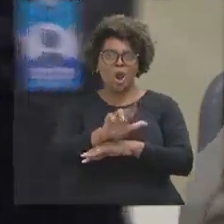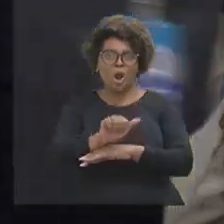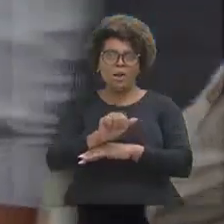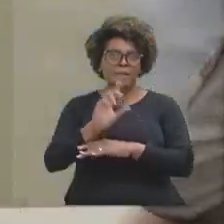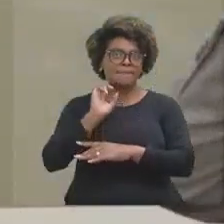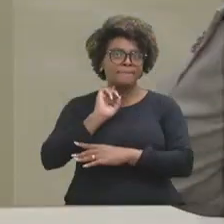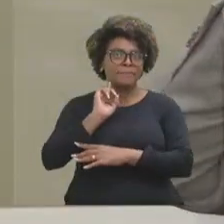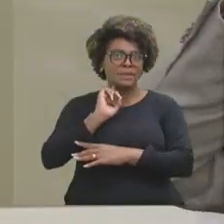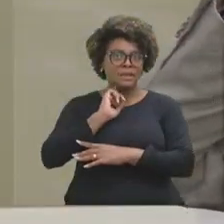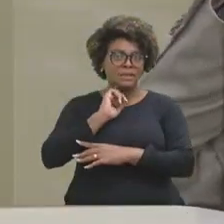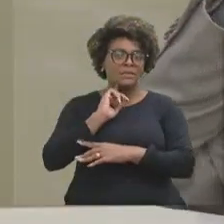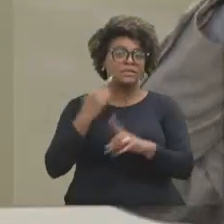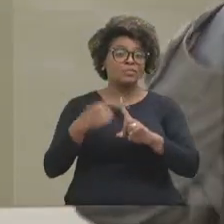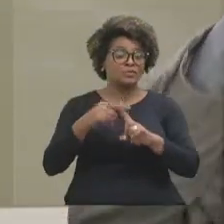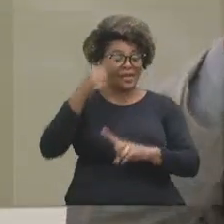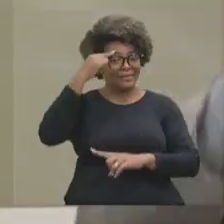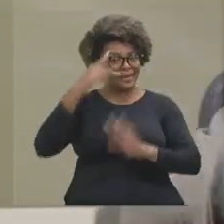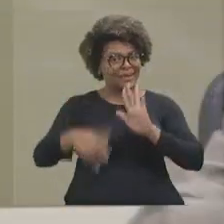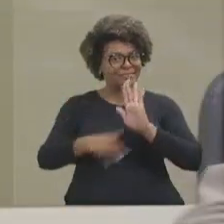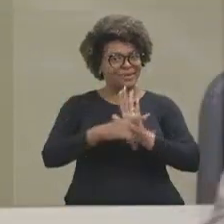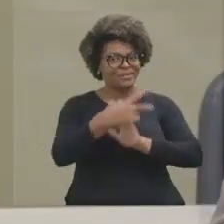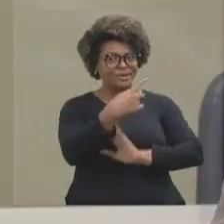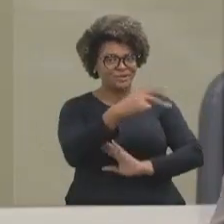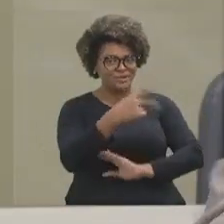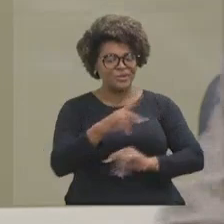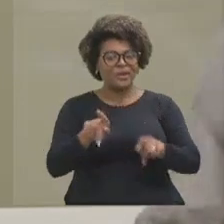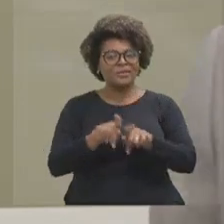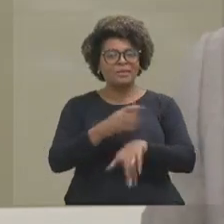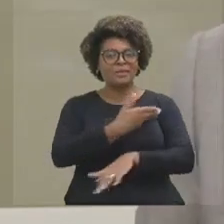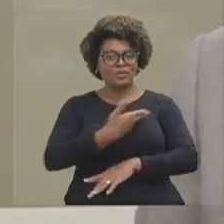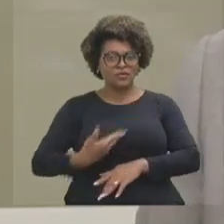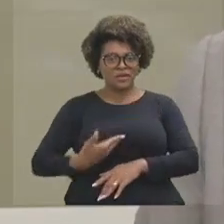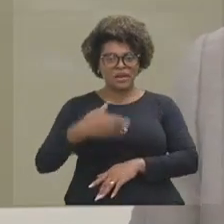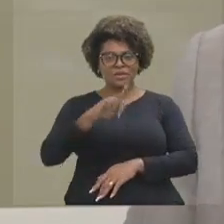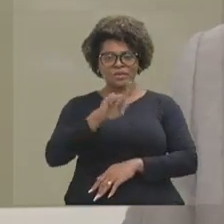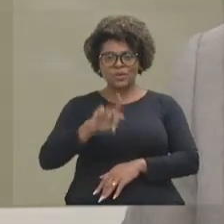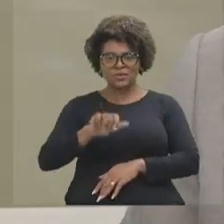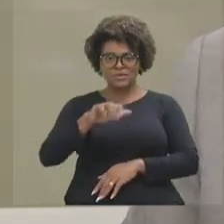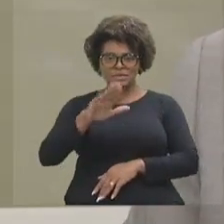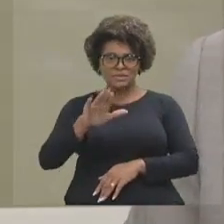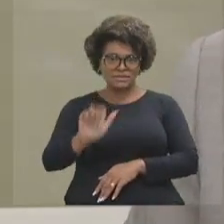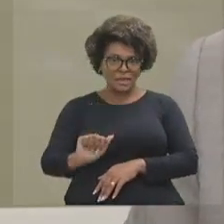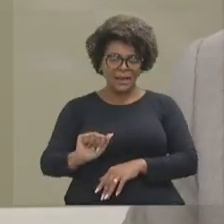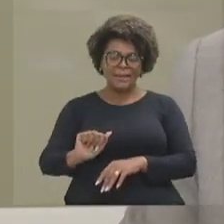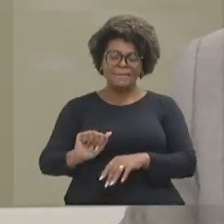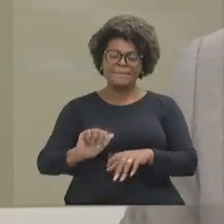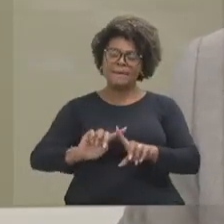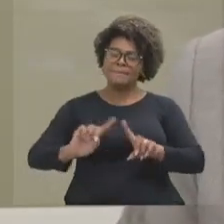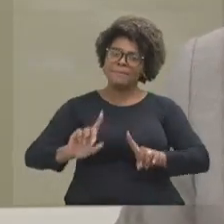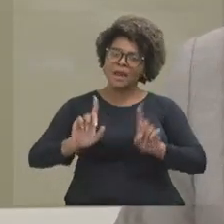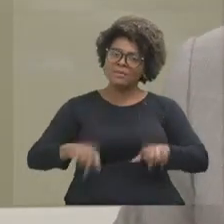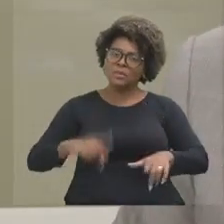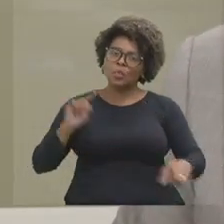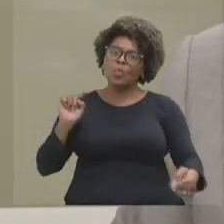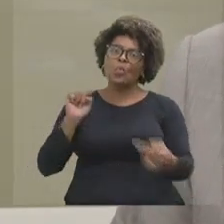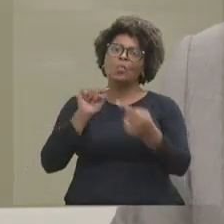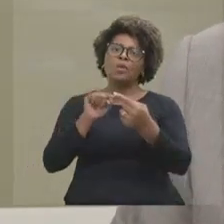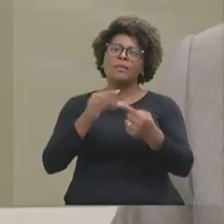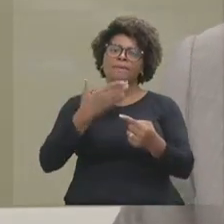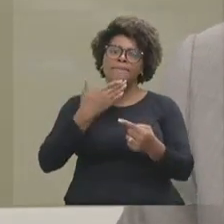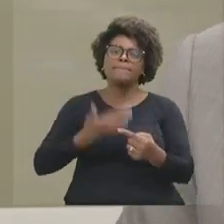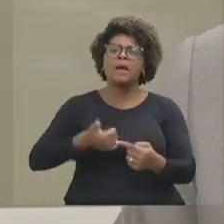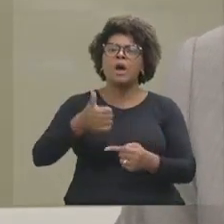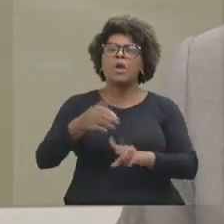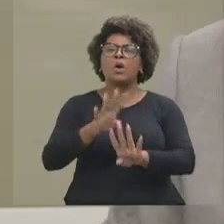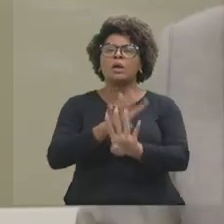dele é uma ideia sua e do governador Zema E aí mas vai fazer a questão de melhorar uma tabela visto que